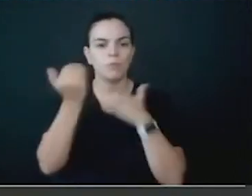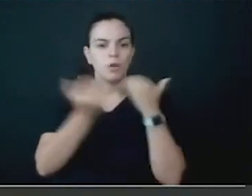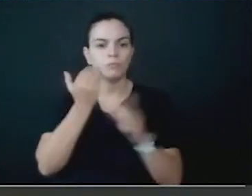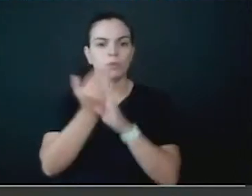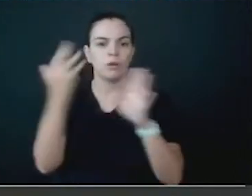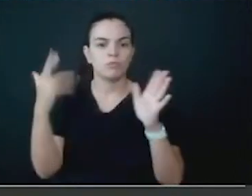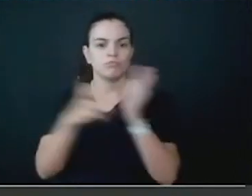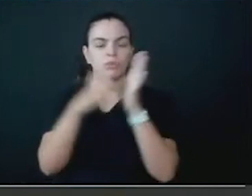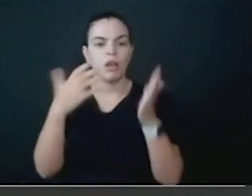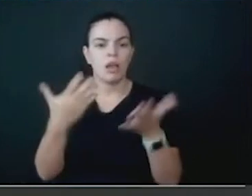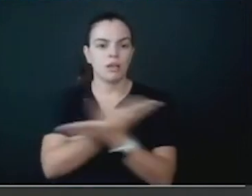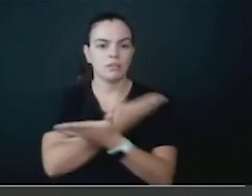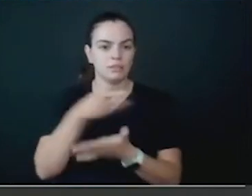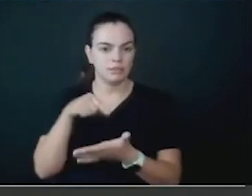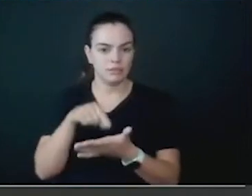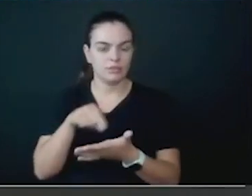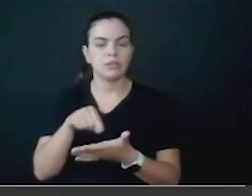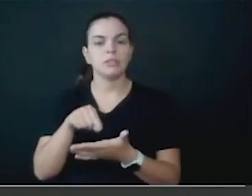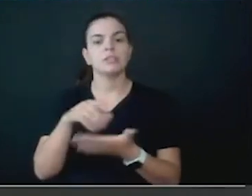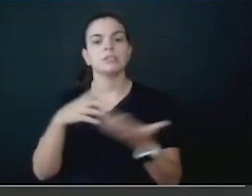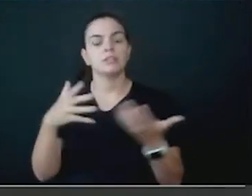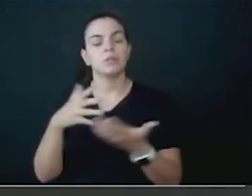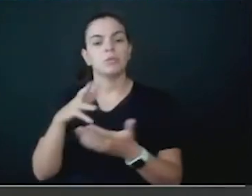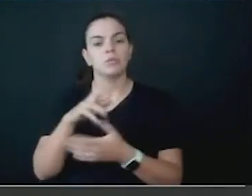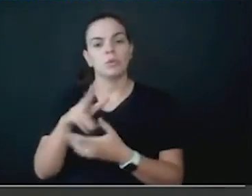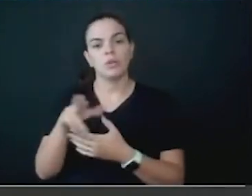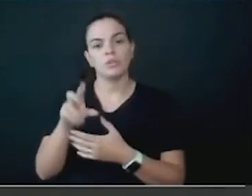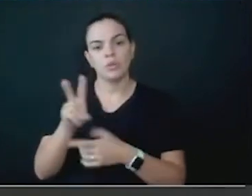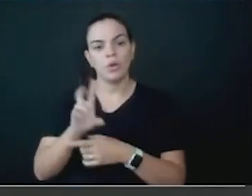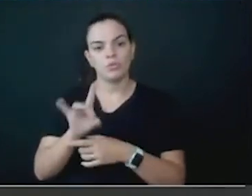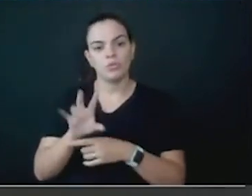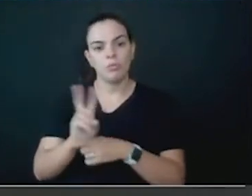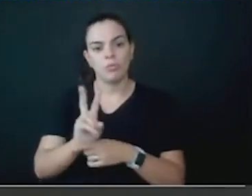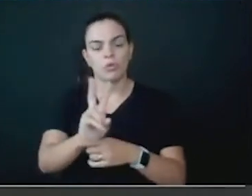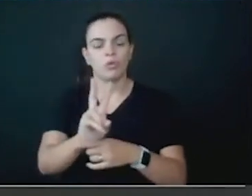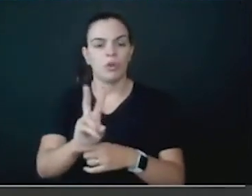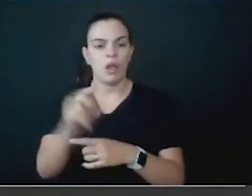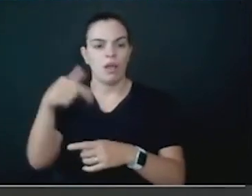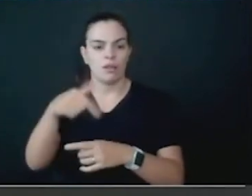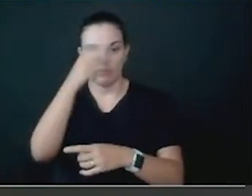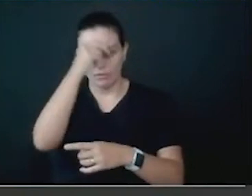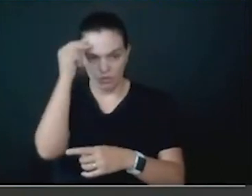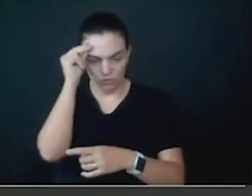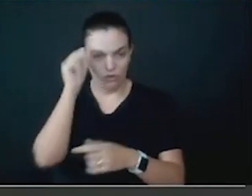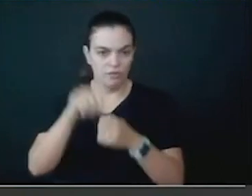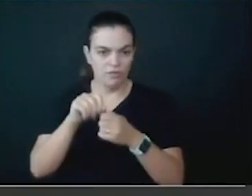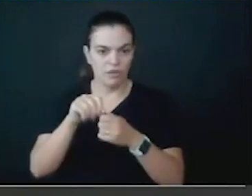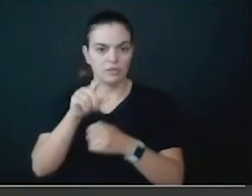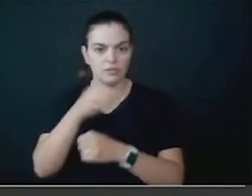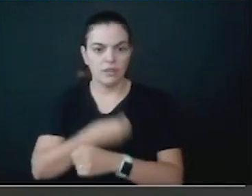não só pelo município, mas por todo um projeto intersetorial, né? Que é o Vida no Trânsito, Governo do